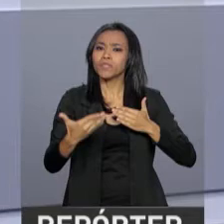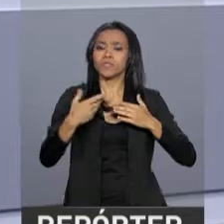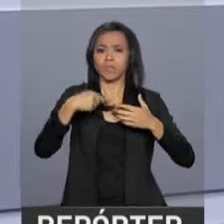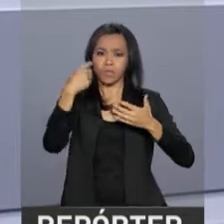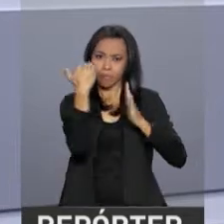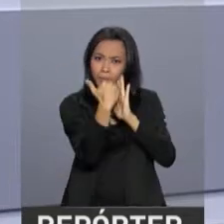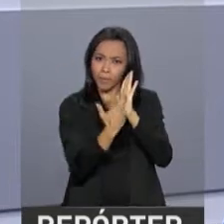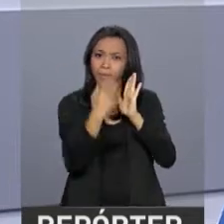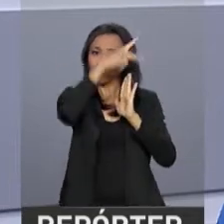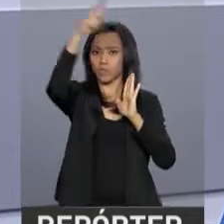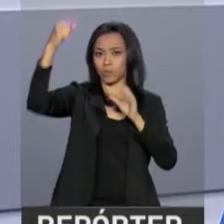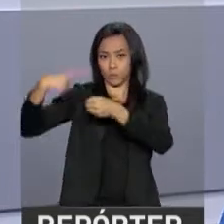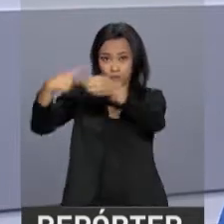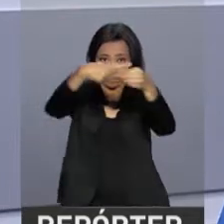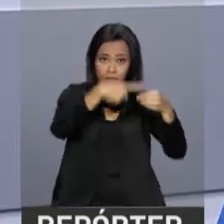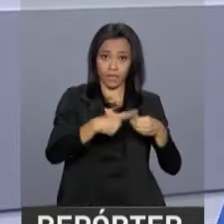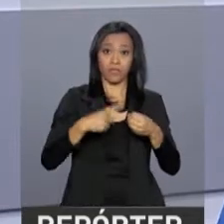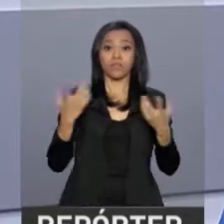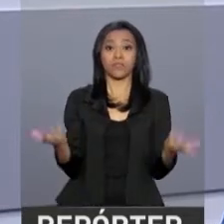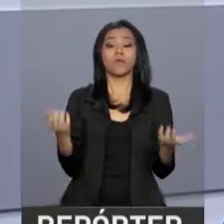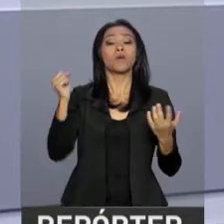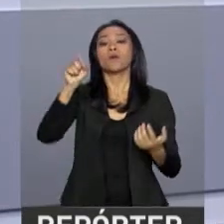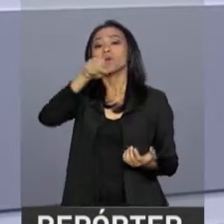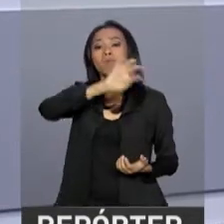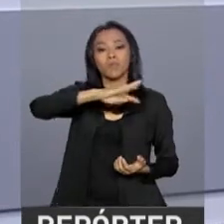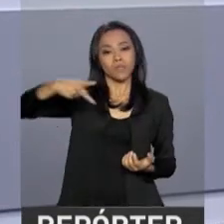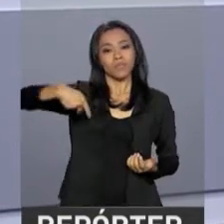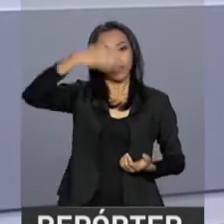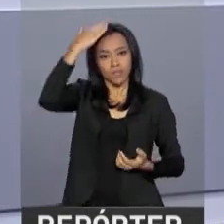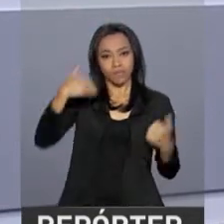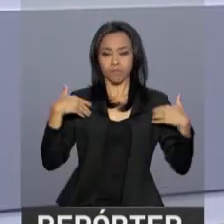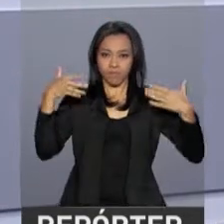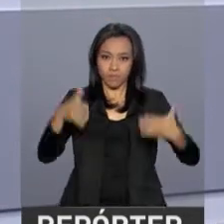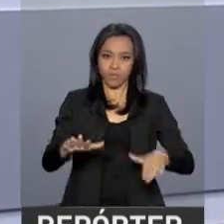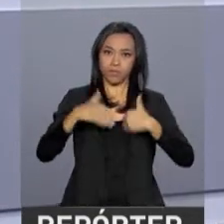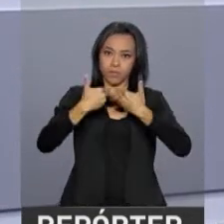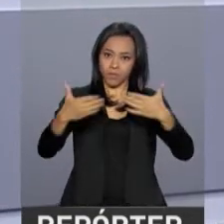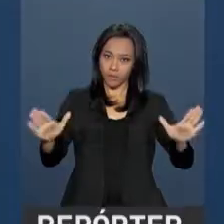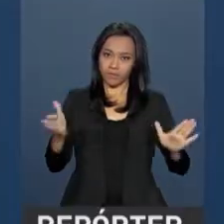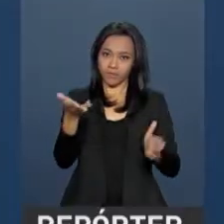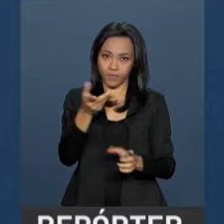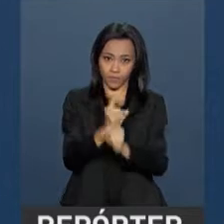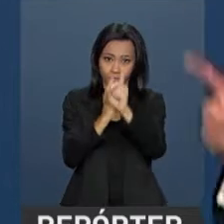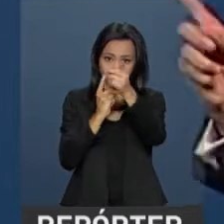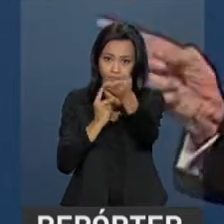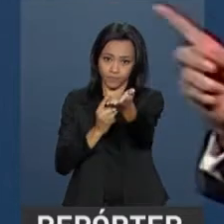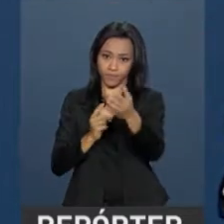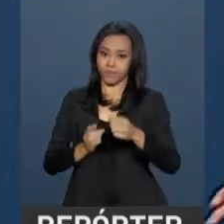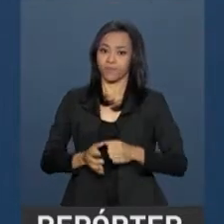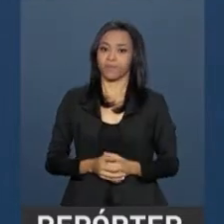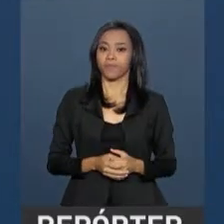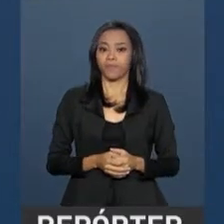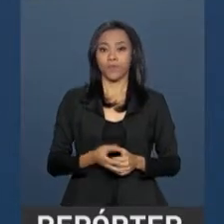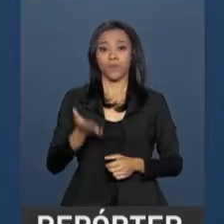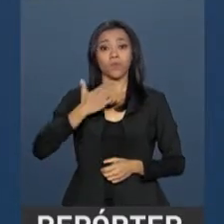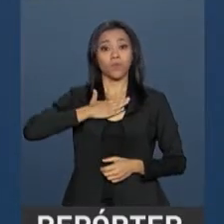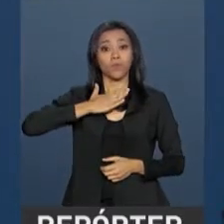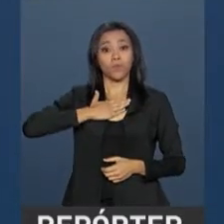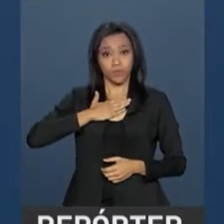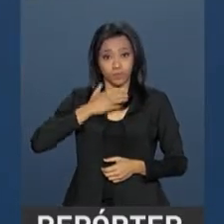dos municípios o presidente michel temer participou da abertura do evento o maior compromisso